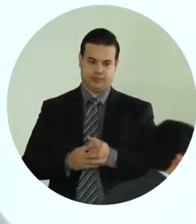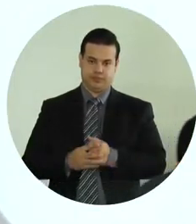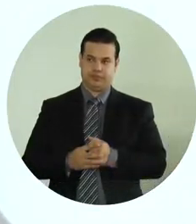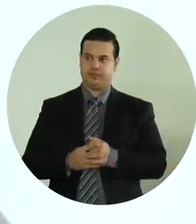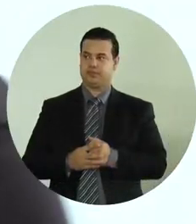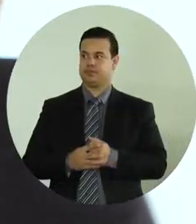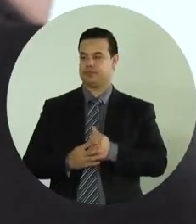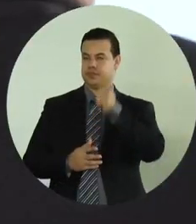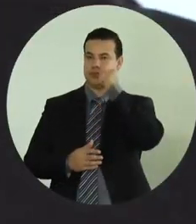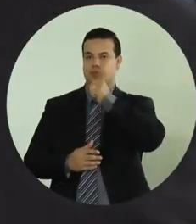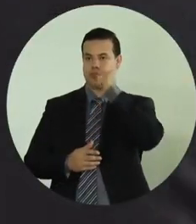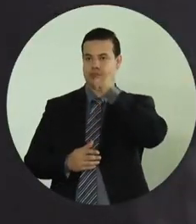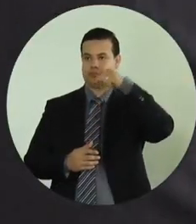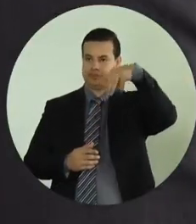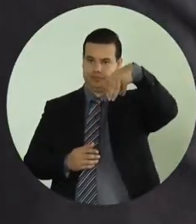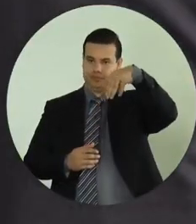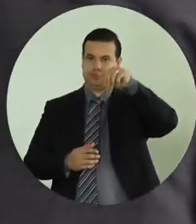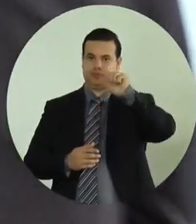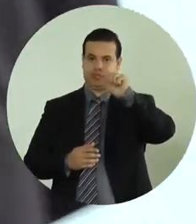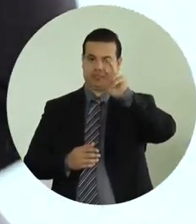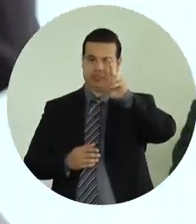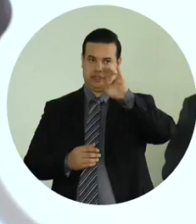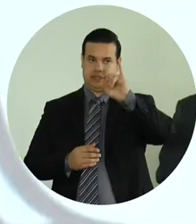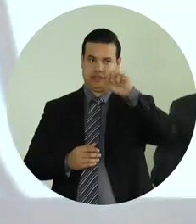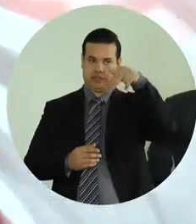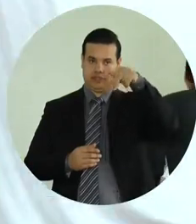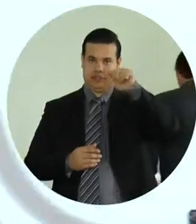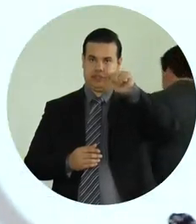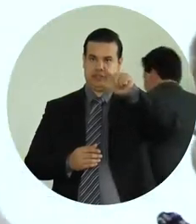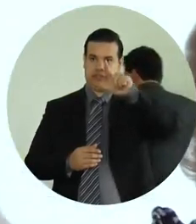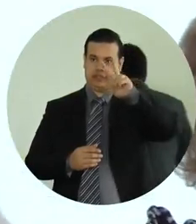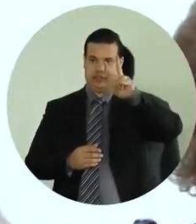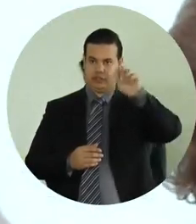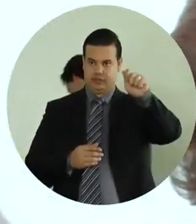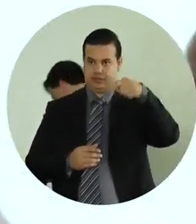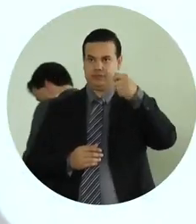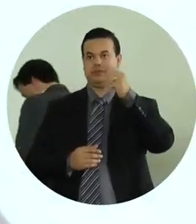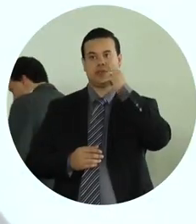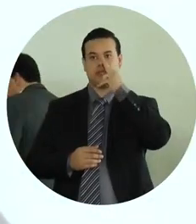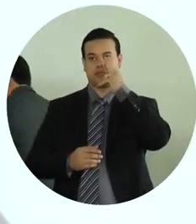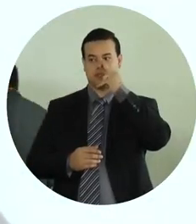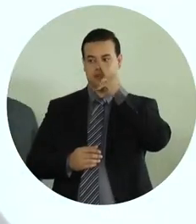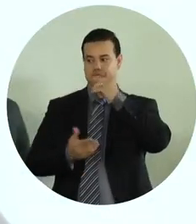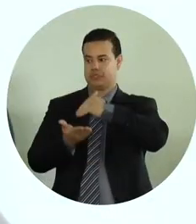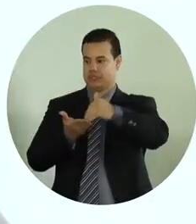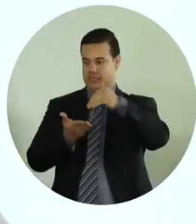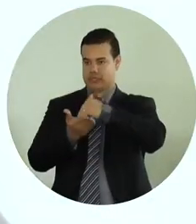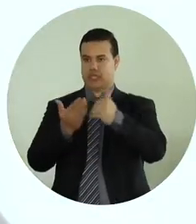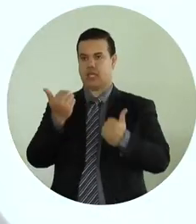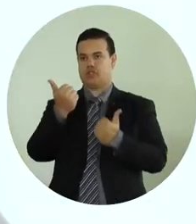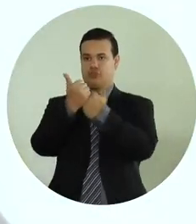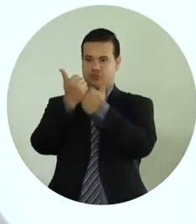A senhora Marinalva Cruz, secretária adjunta da Secretaria Municipal da Pessoa com Deficiência.